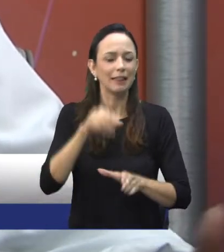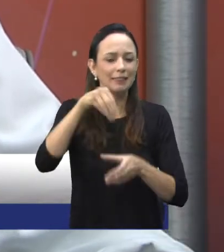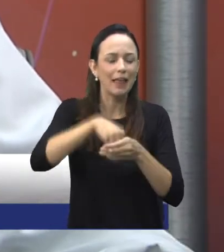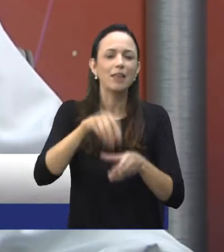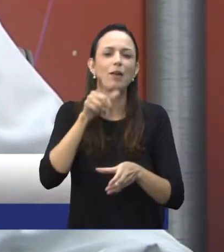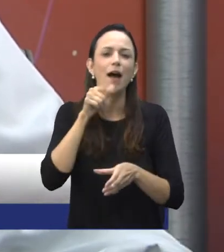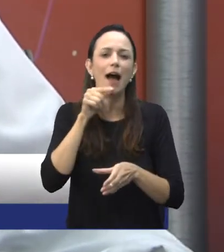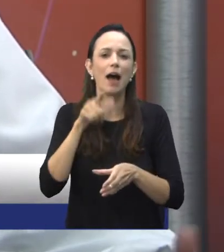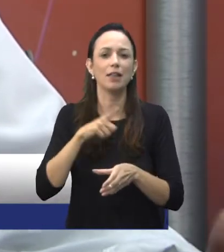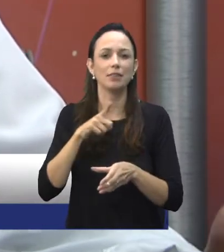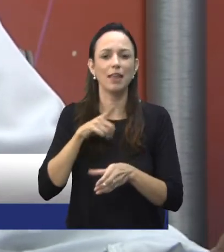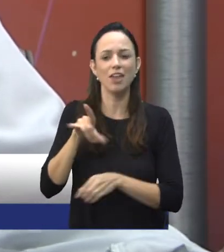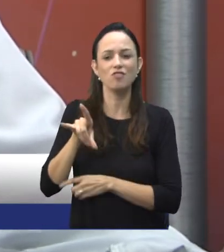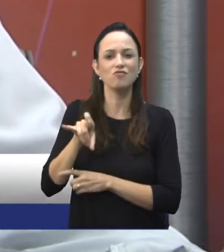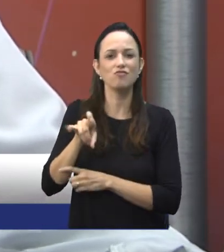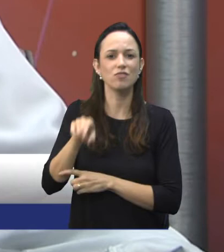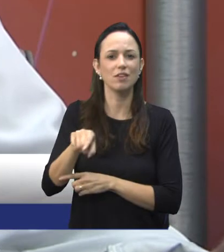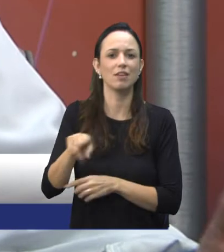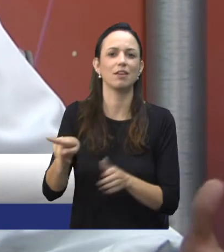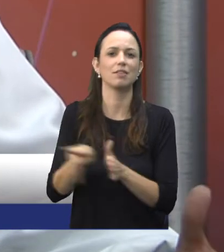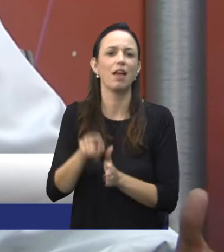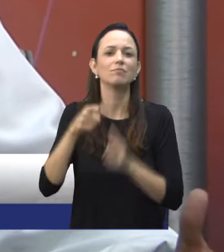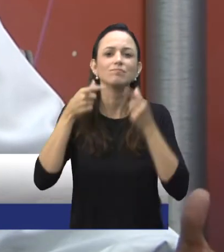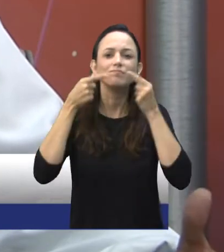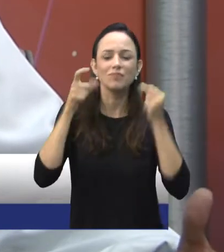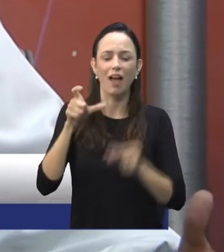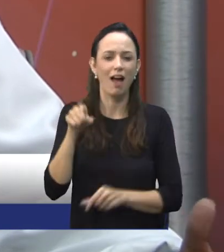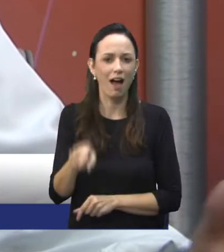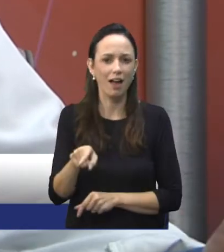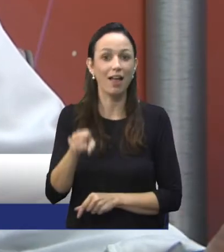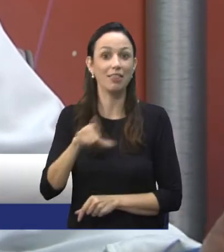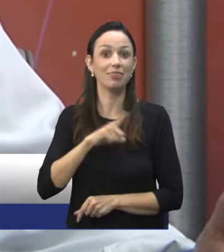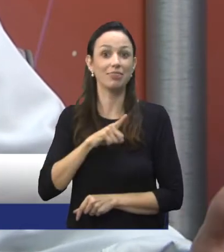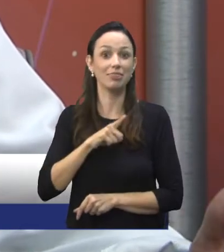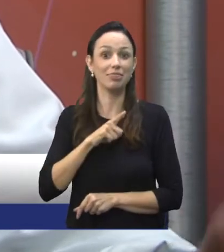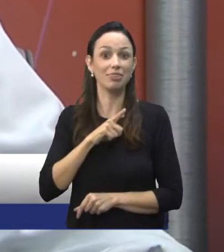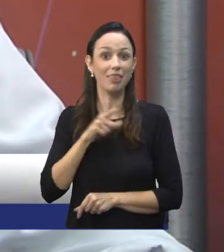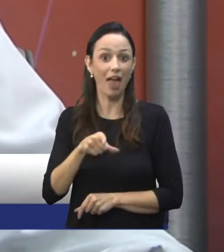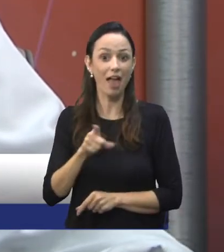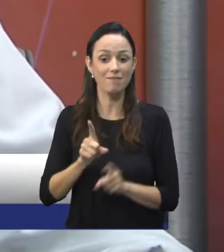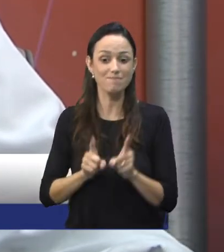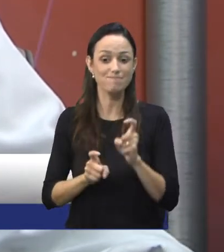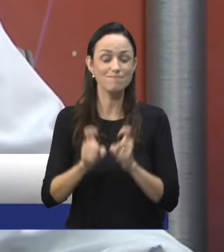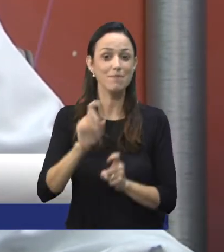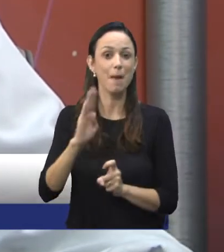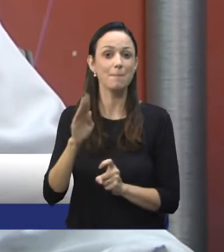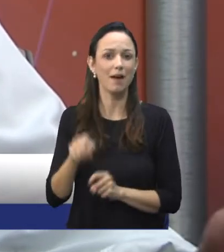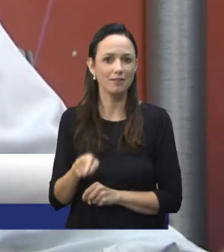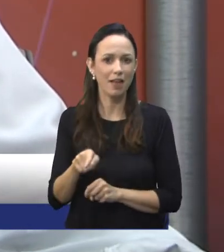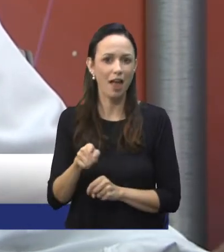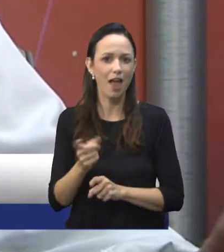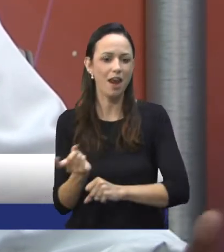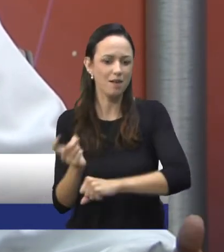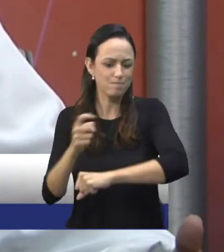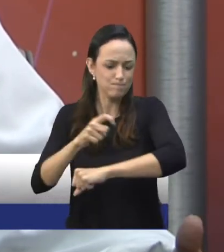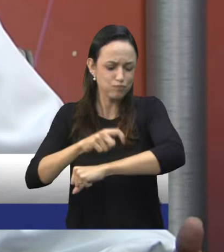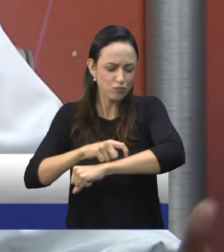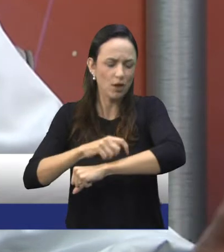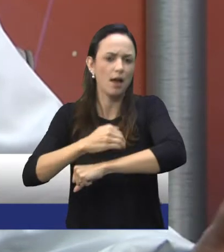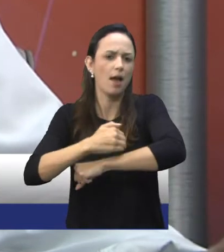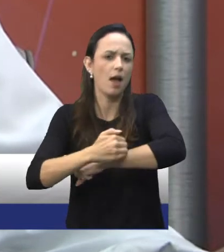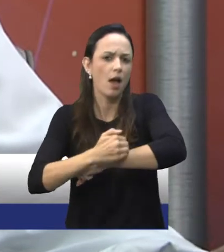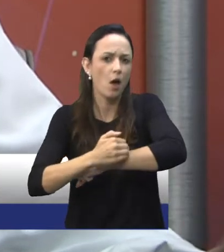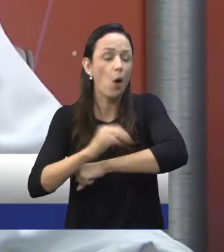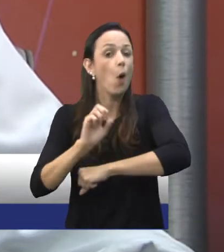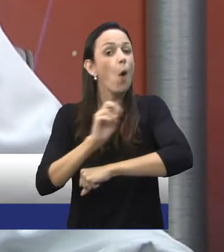água contaminada com urina de roedor que tem a bactéria e essa bactéria acaba penetrando em lesões, em